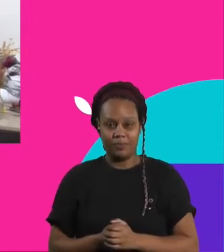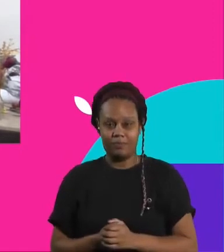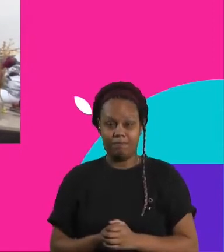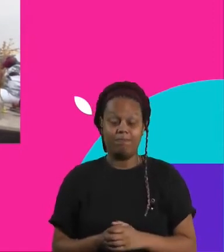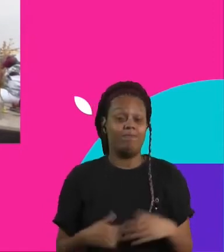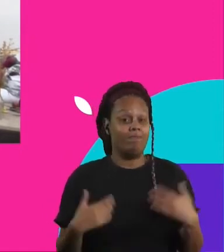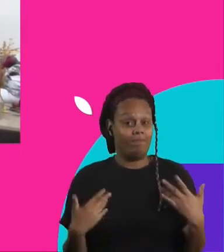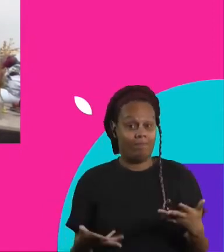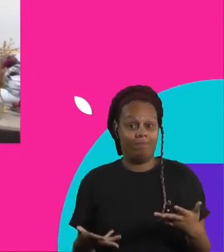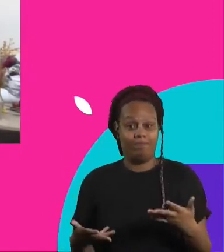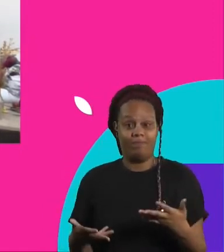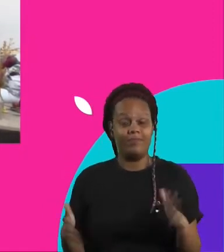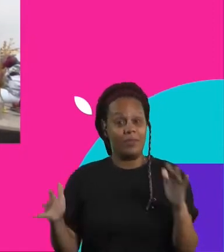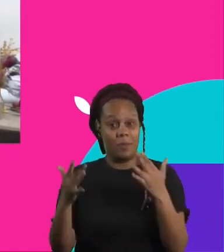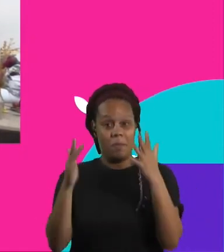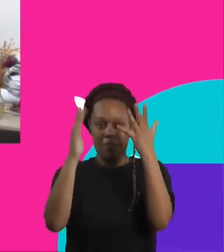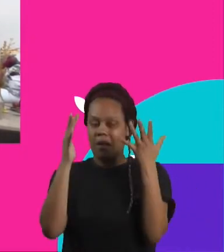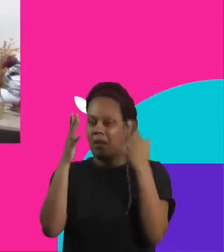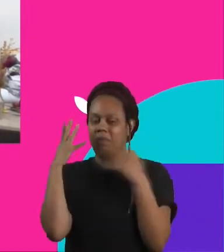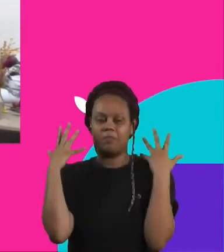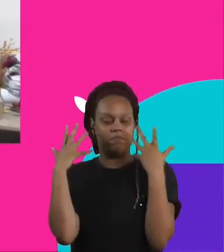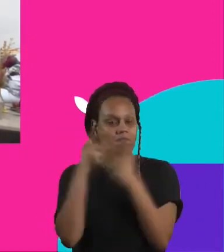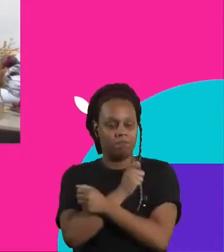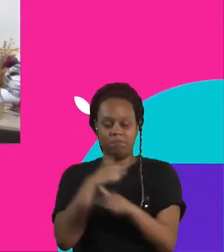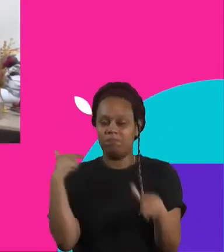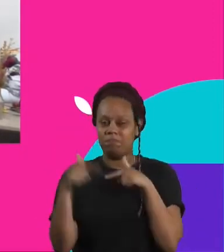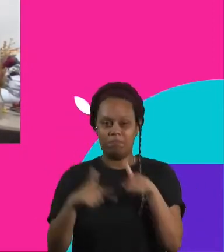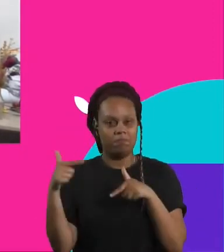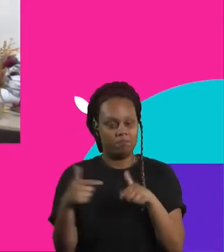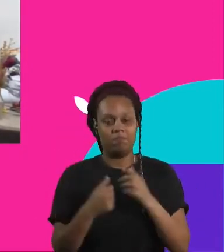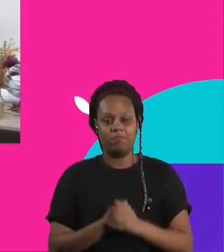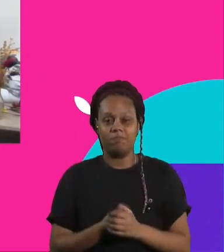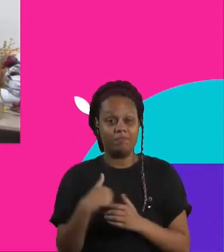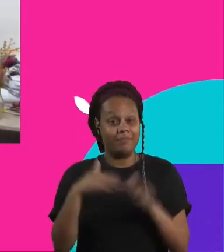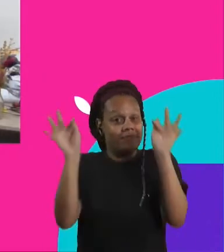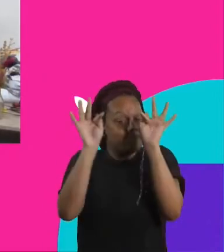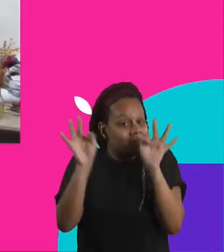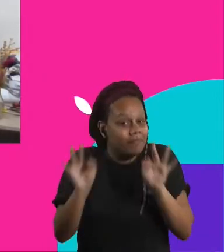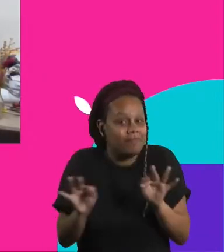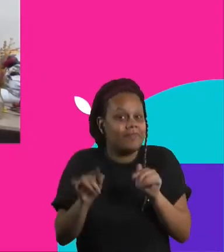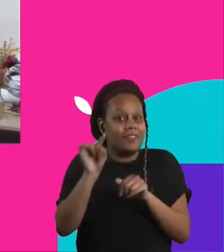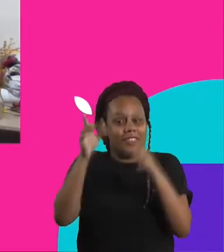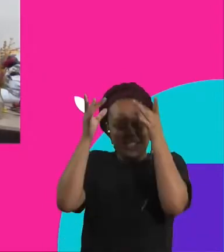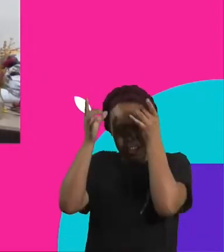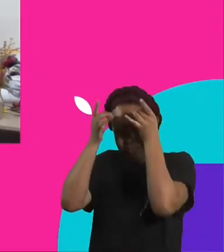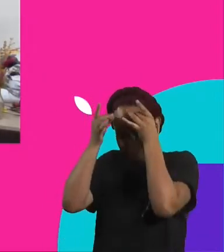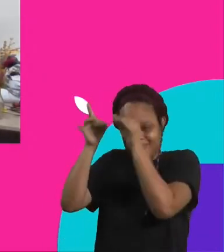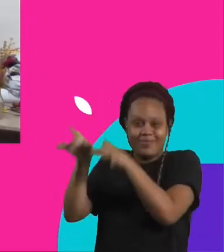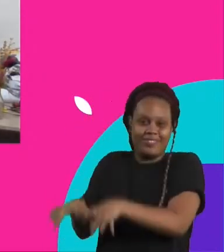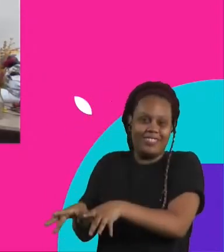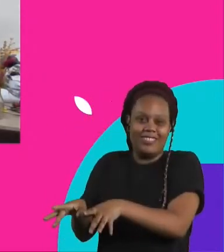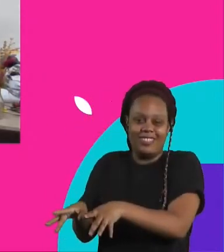Olha, eu tenho só parabéns para dar, que belo trabalho. E fico muito feliz que vocês tenham desistido de um indicador único